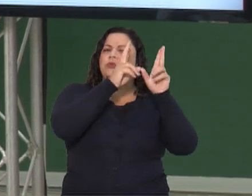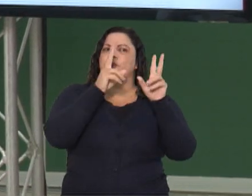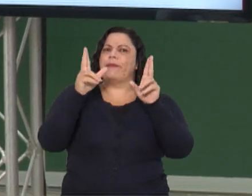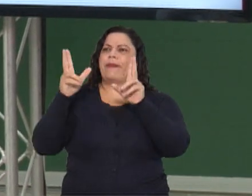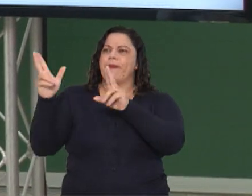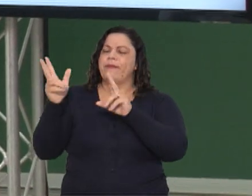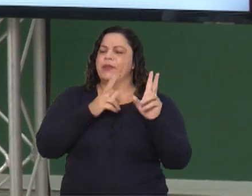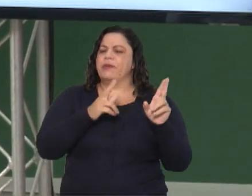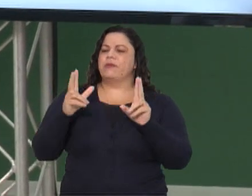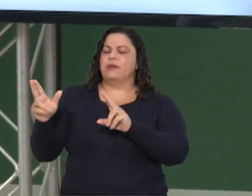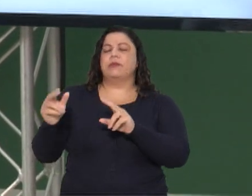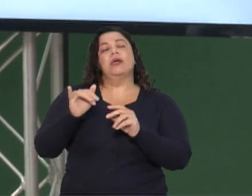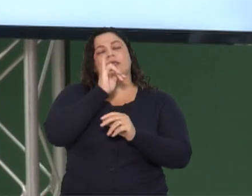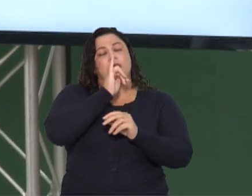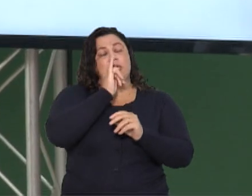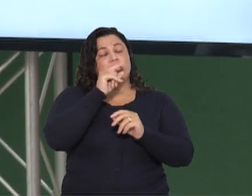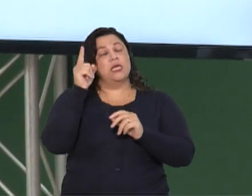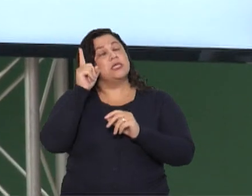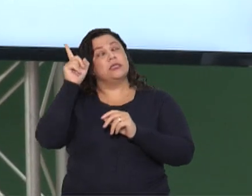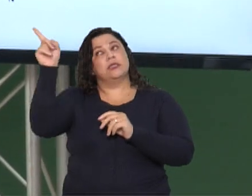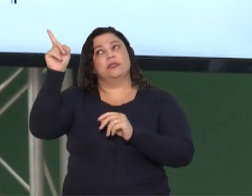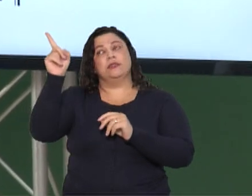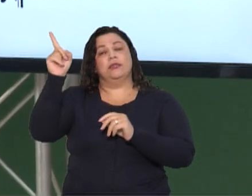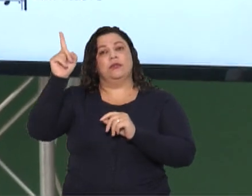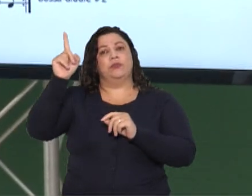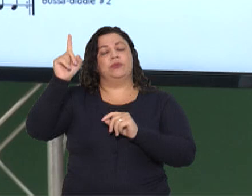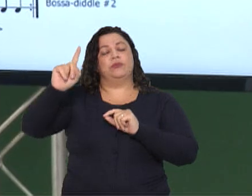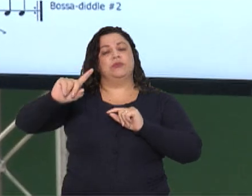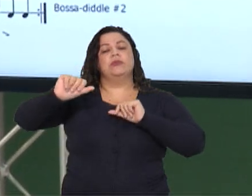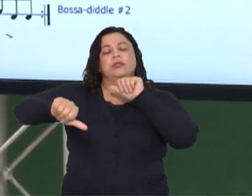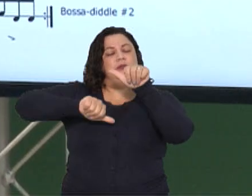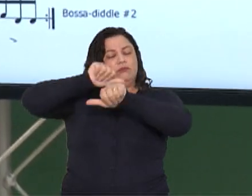iguais, mas ele muda de acordo com a música.